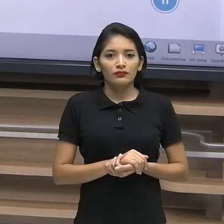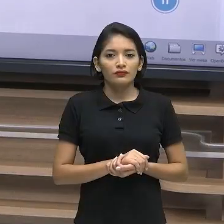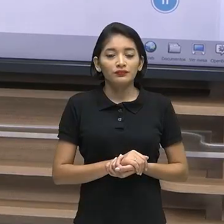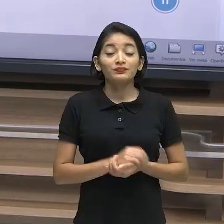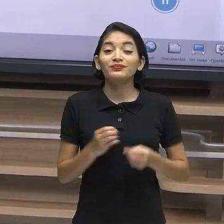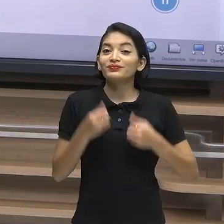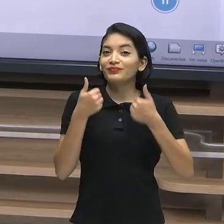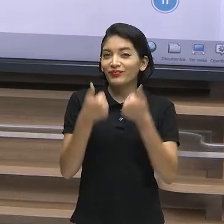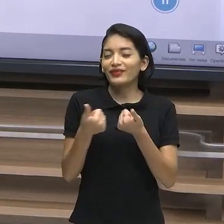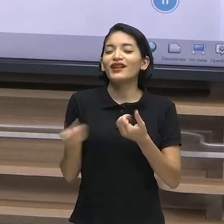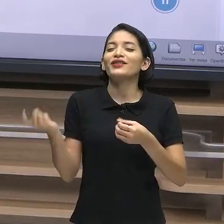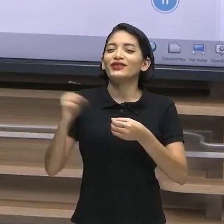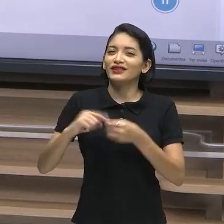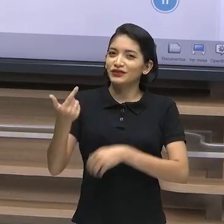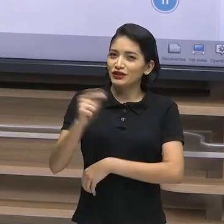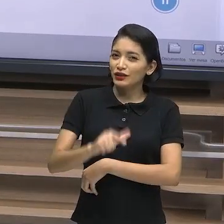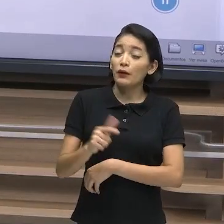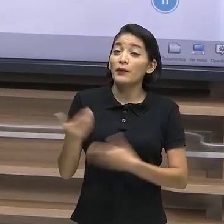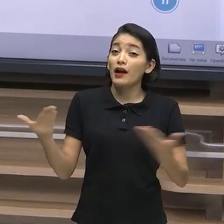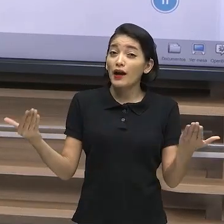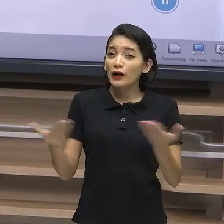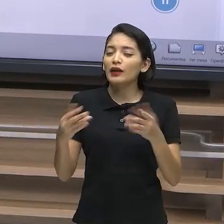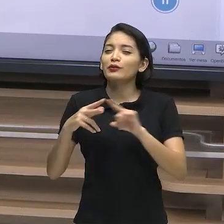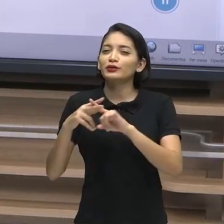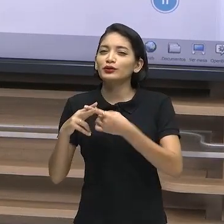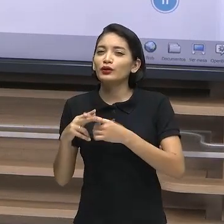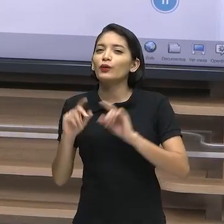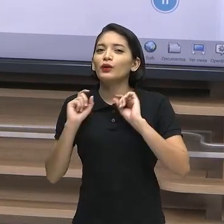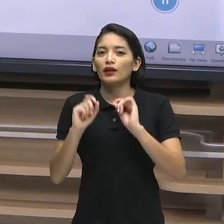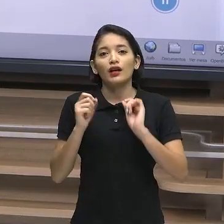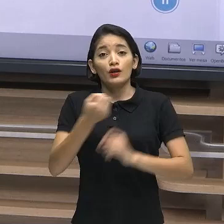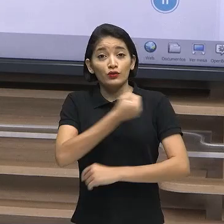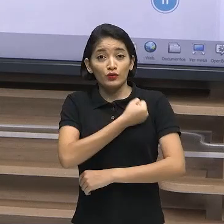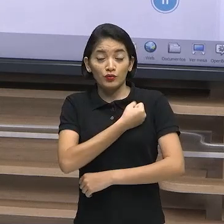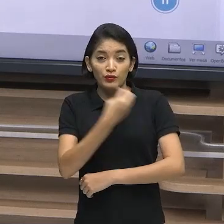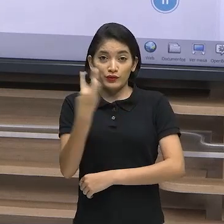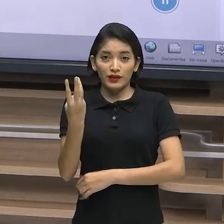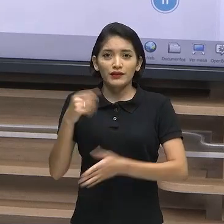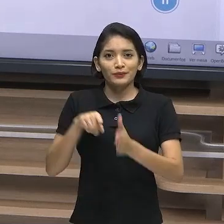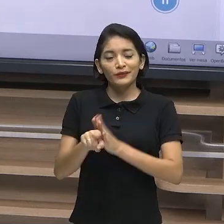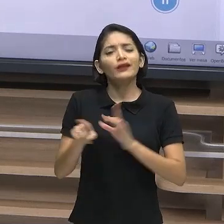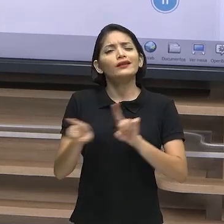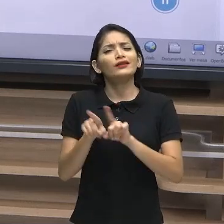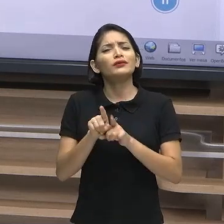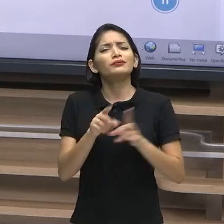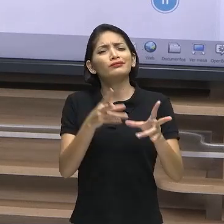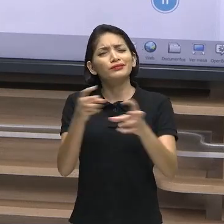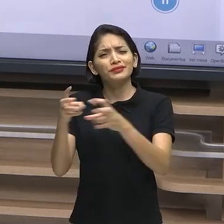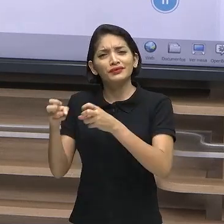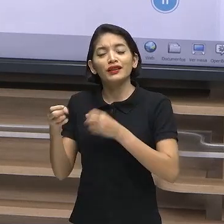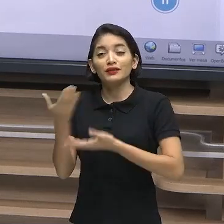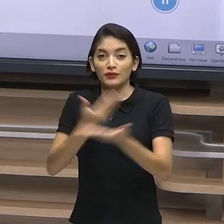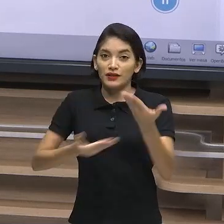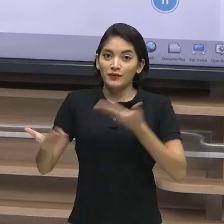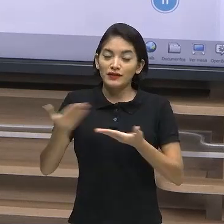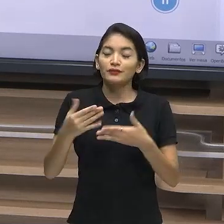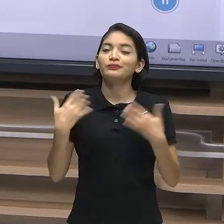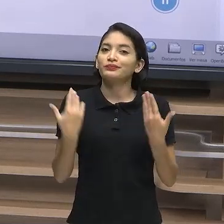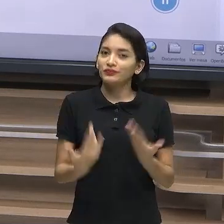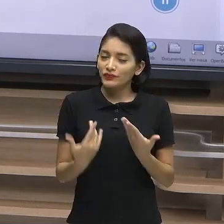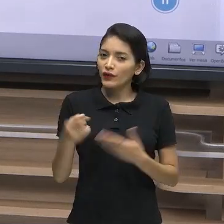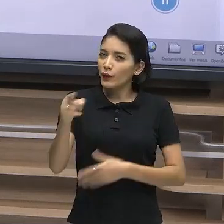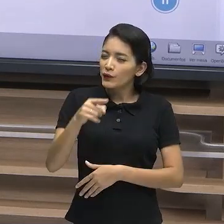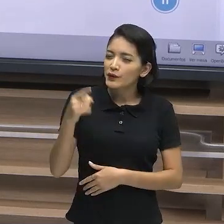Muito bem, estamos de volta aí para fazer a correção da questão 3 e observar a participação de vocês, né? Então, como vocês puderam